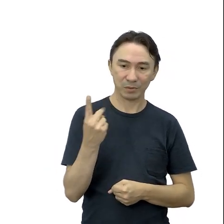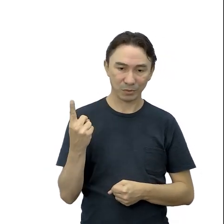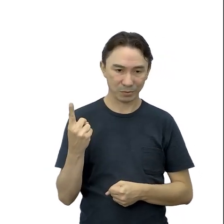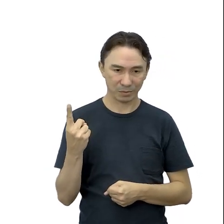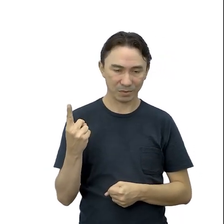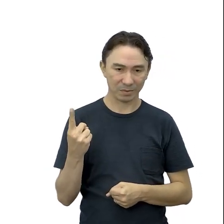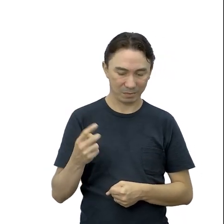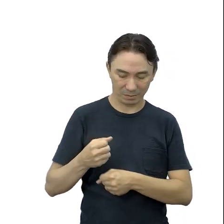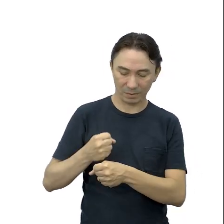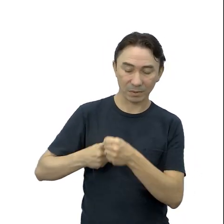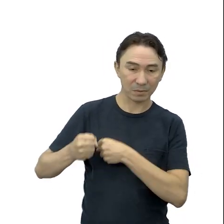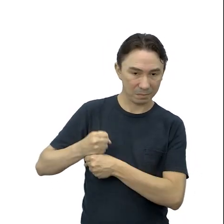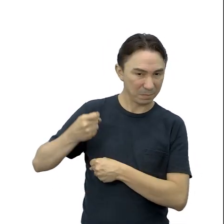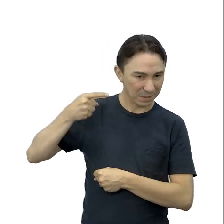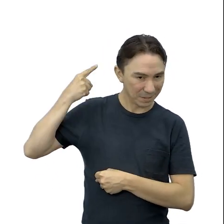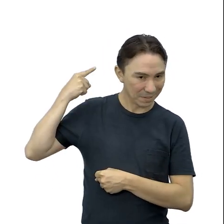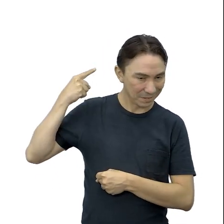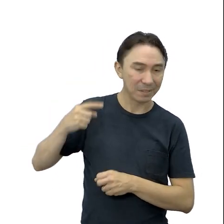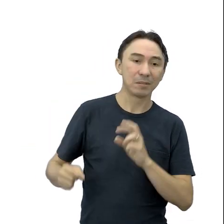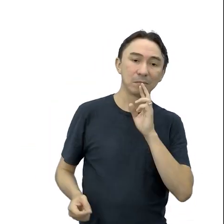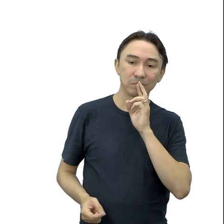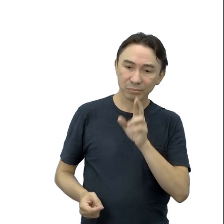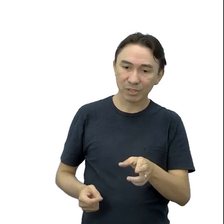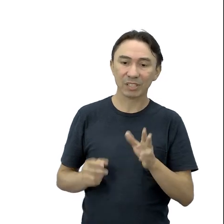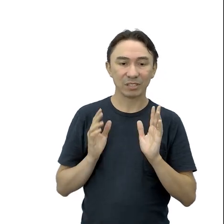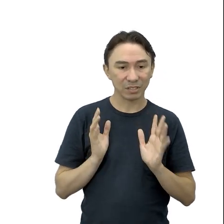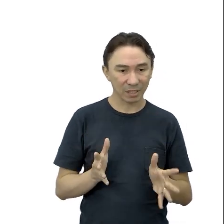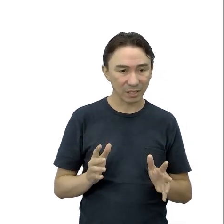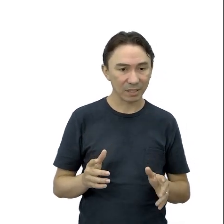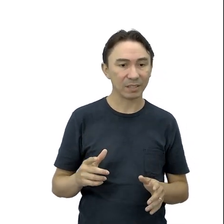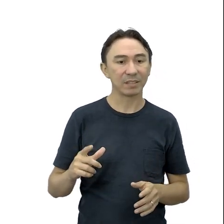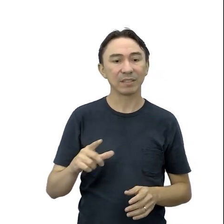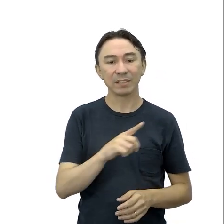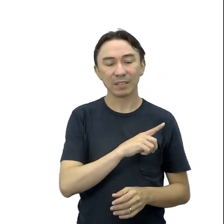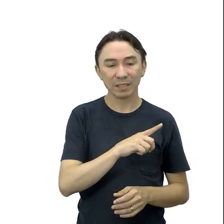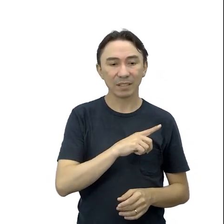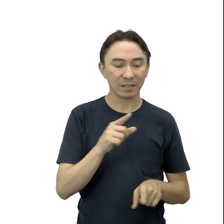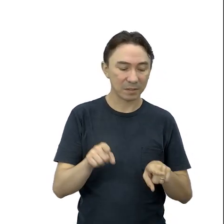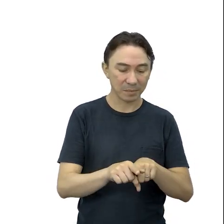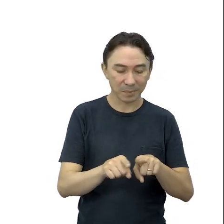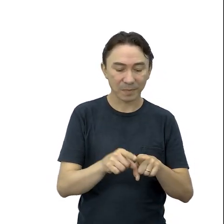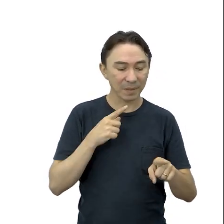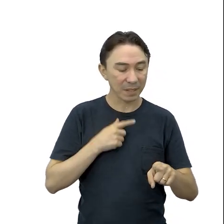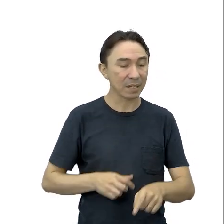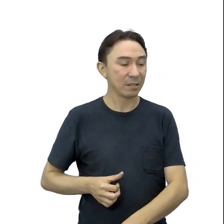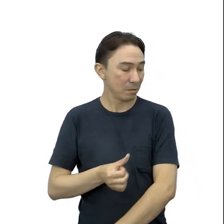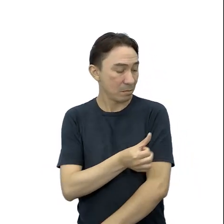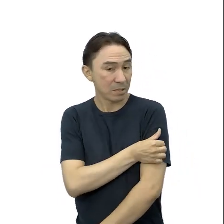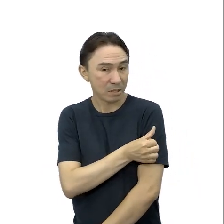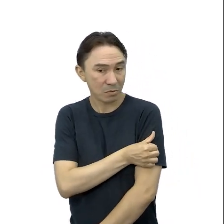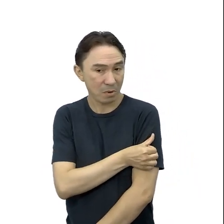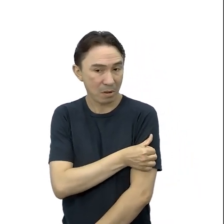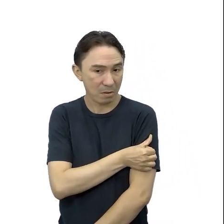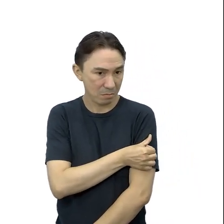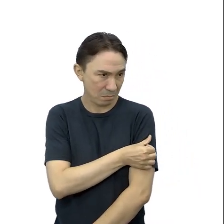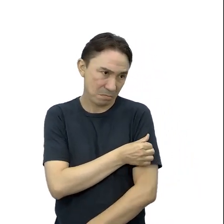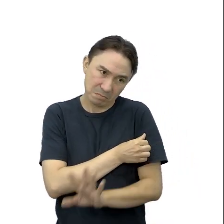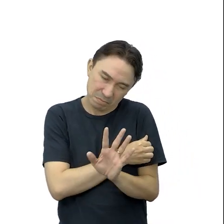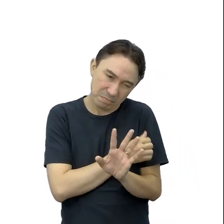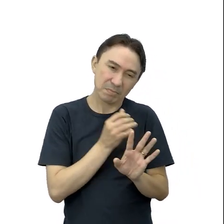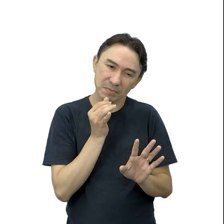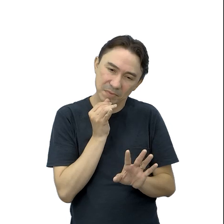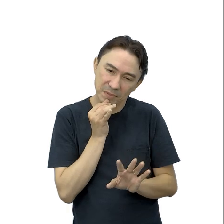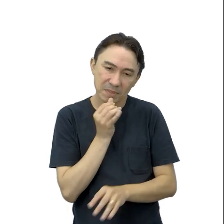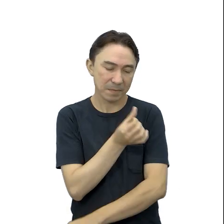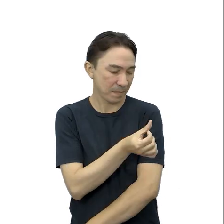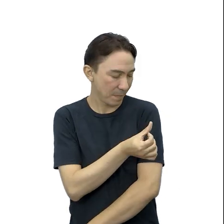do ano passado. A gente clica aqui a série onde ministramos as nossas aulas, né, sexto ano, aqui eu vou trazer do